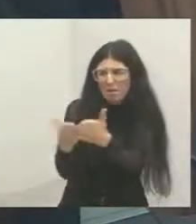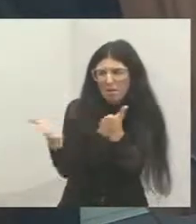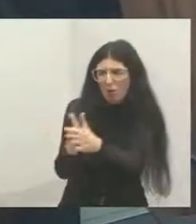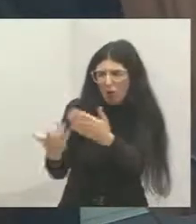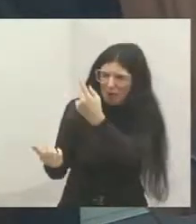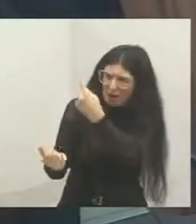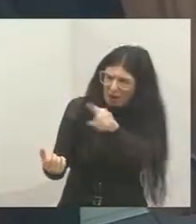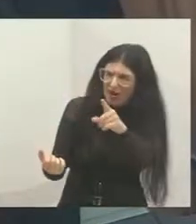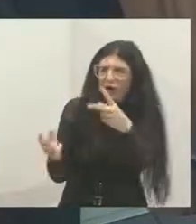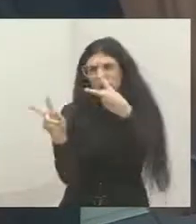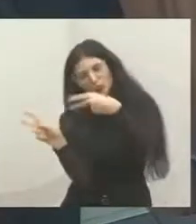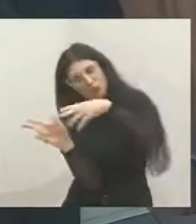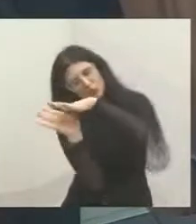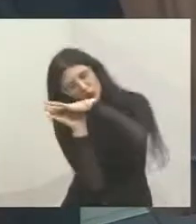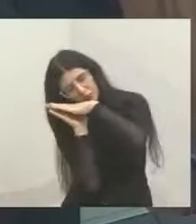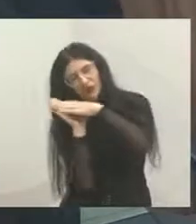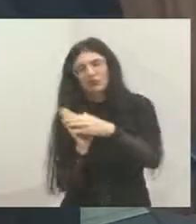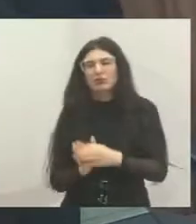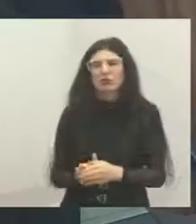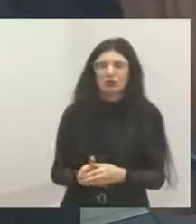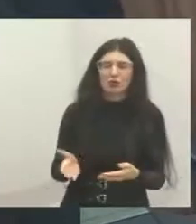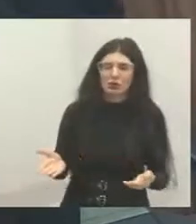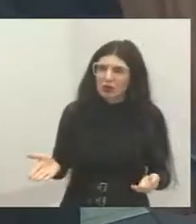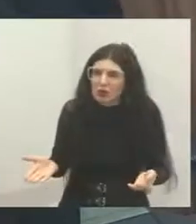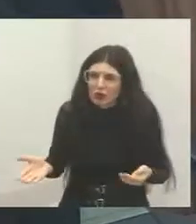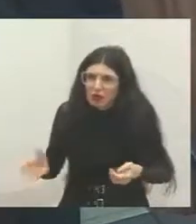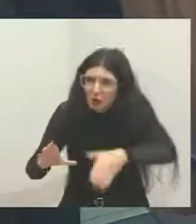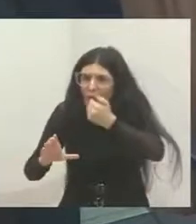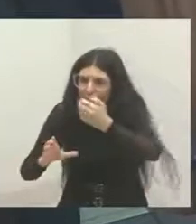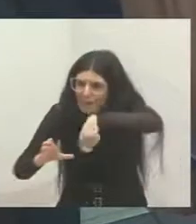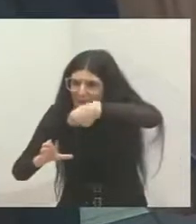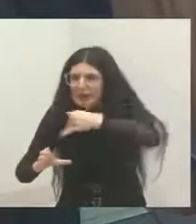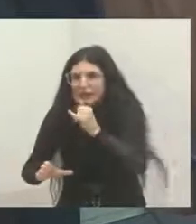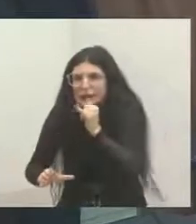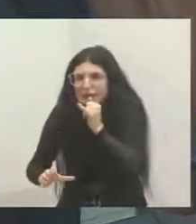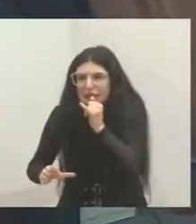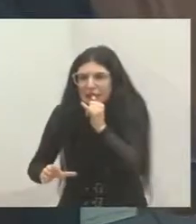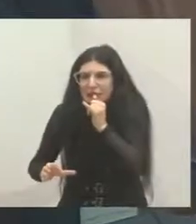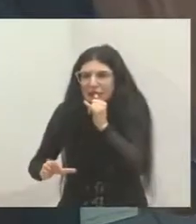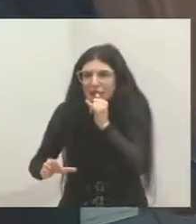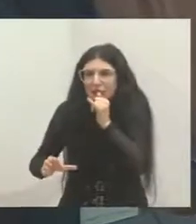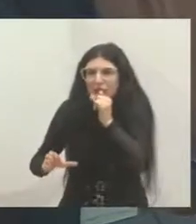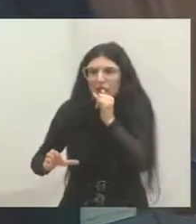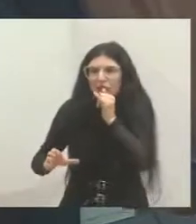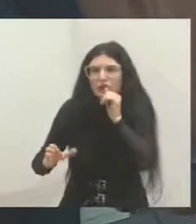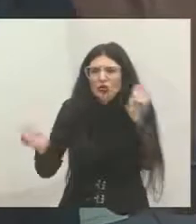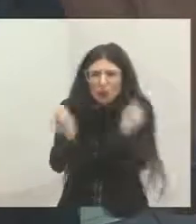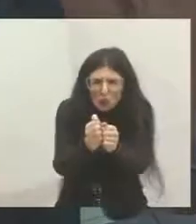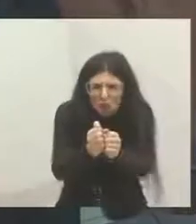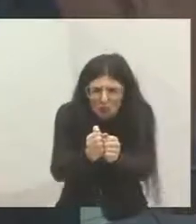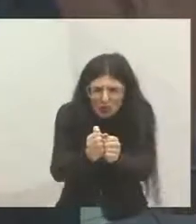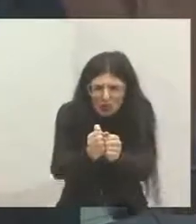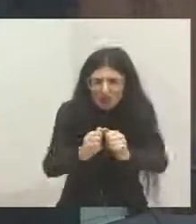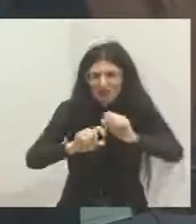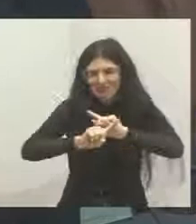coisa que eu não entendo ser emergencial do Covid-19. Mas, então, lá está